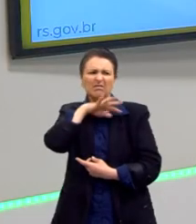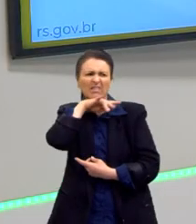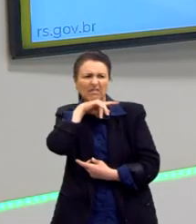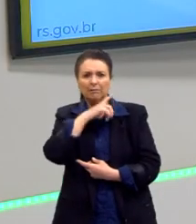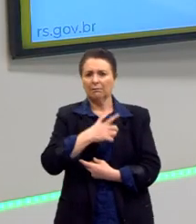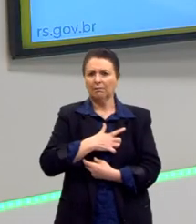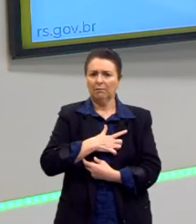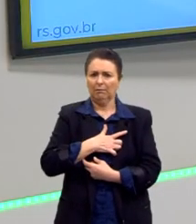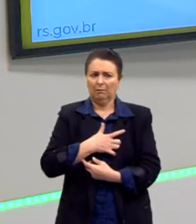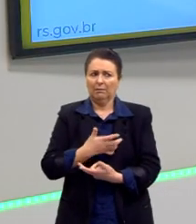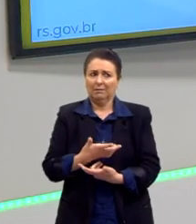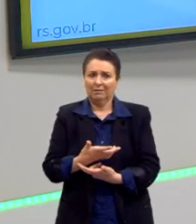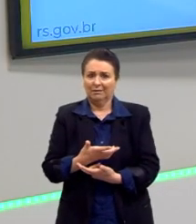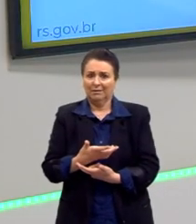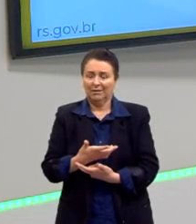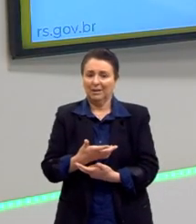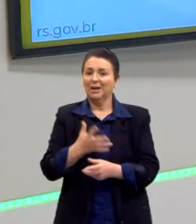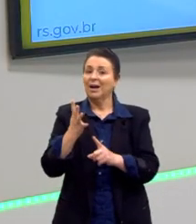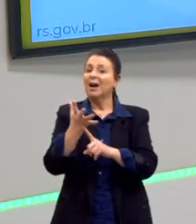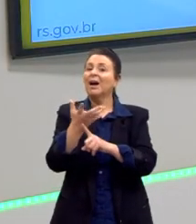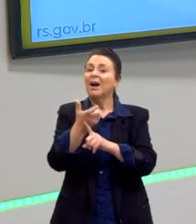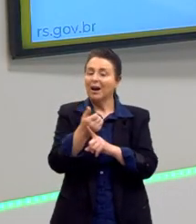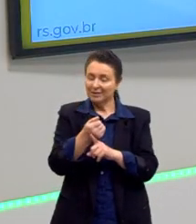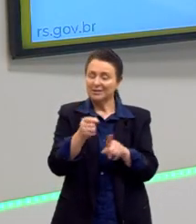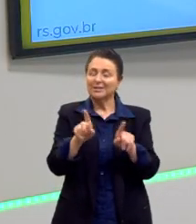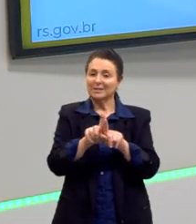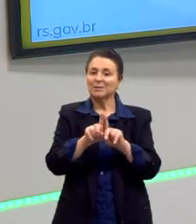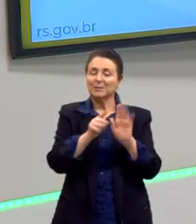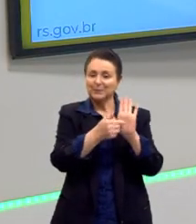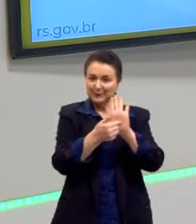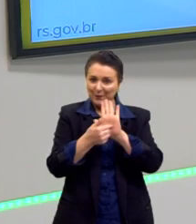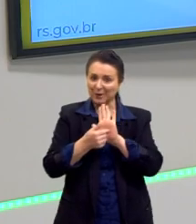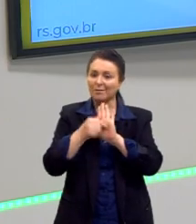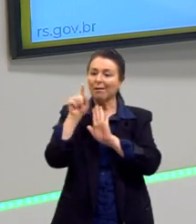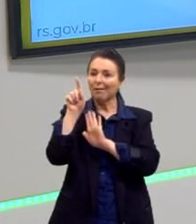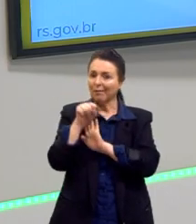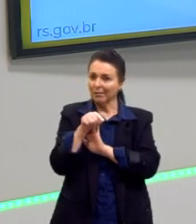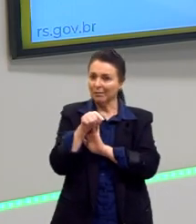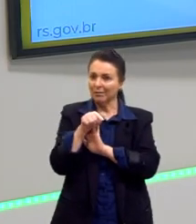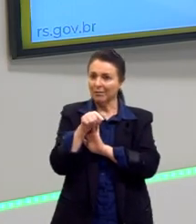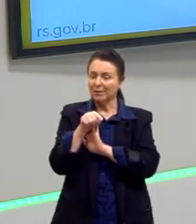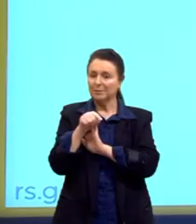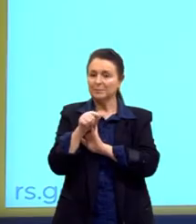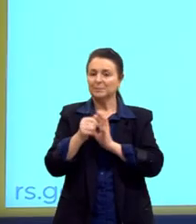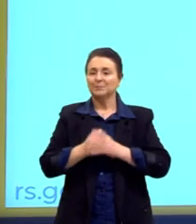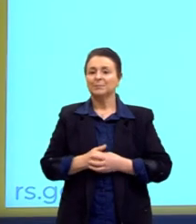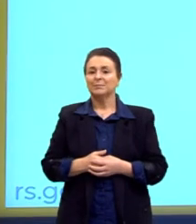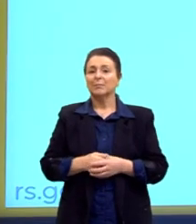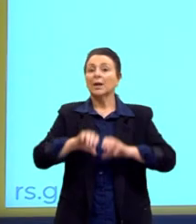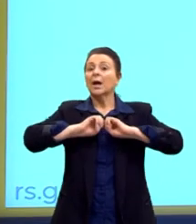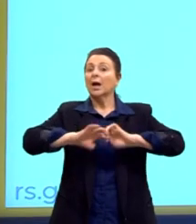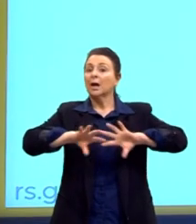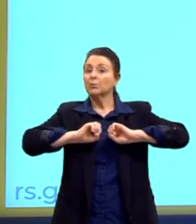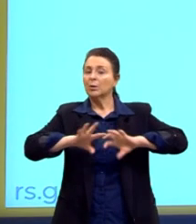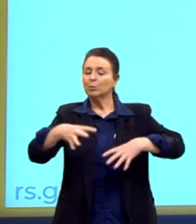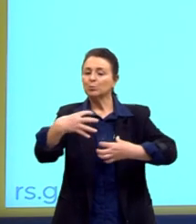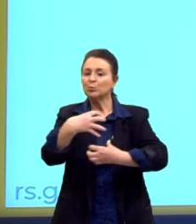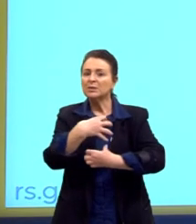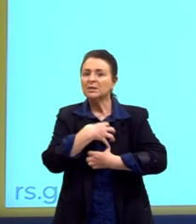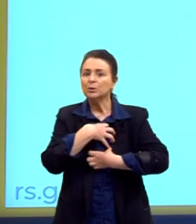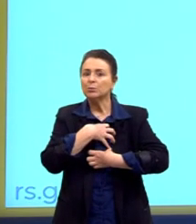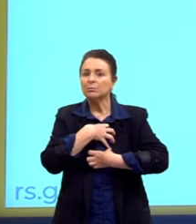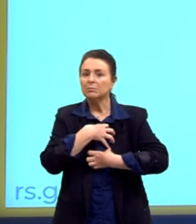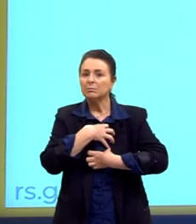é feio a arte Traz essa Associação né e finalizando esse slide né a educação do sentidos